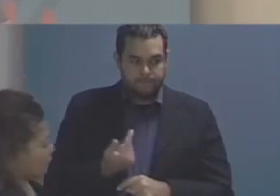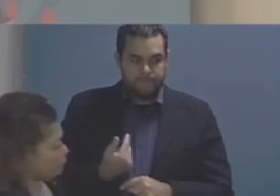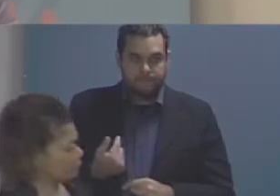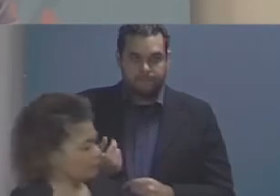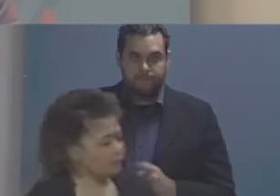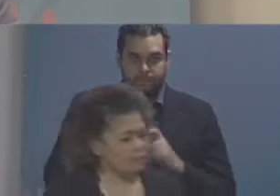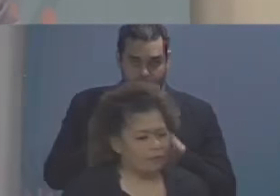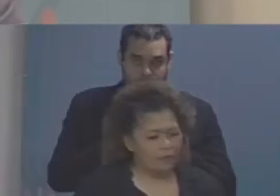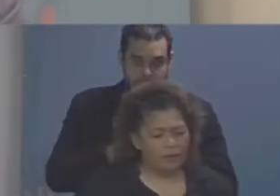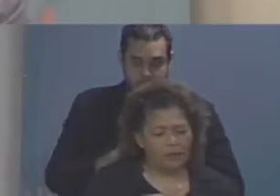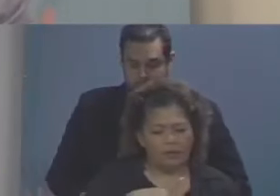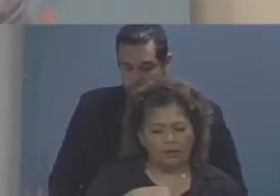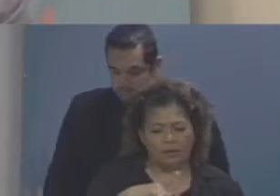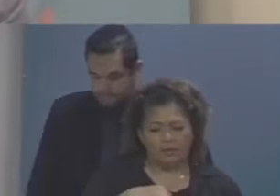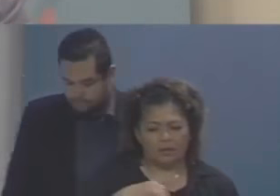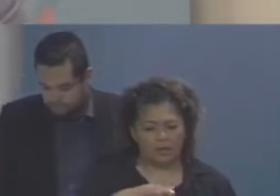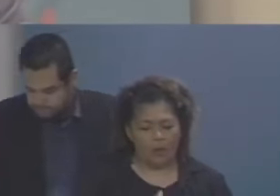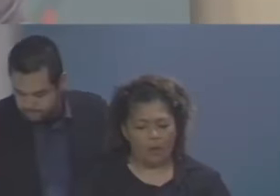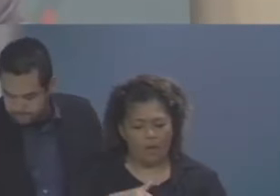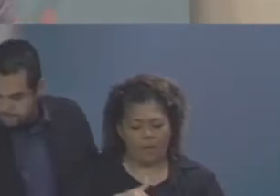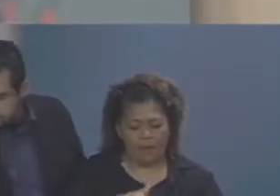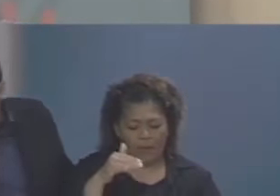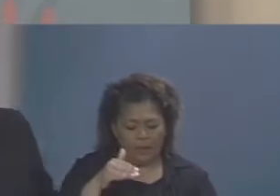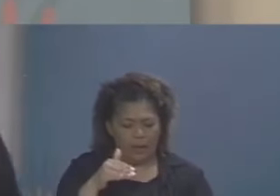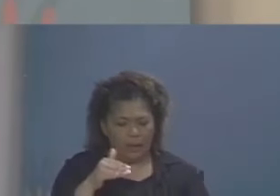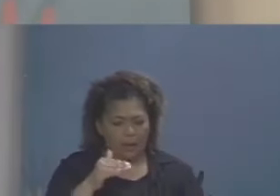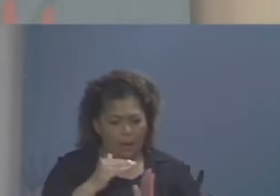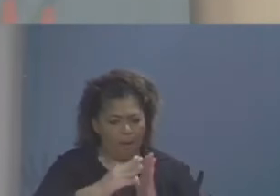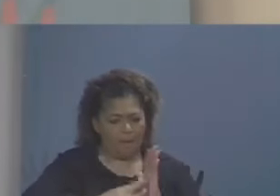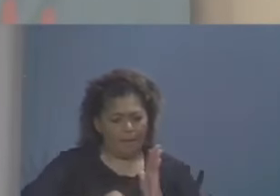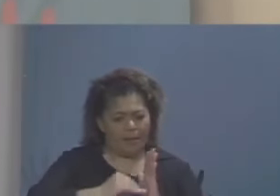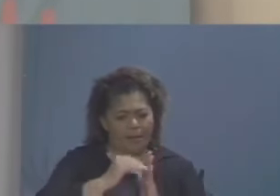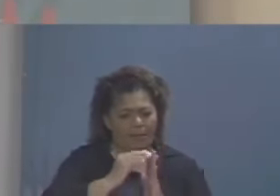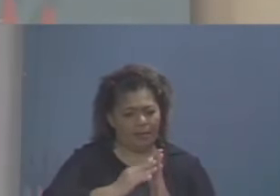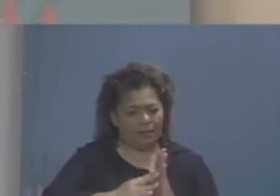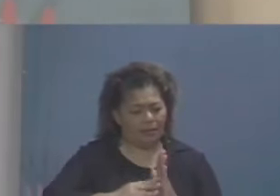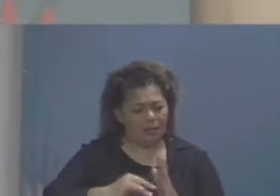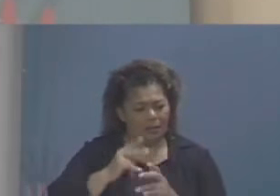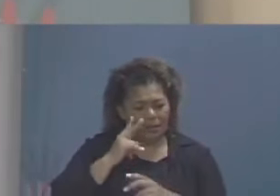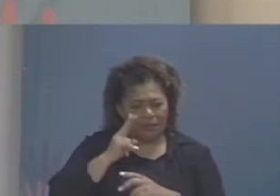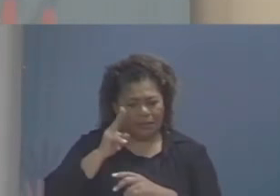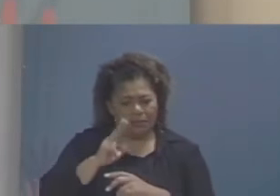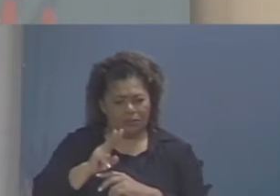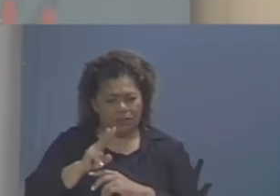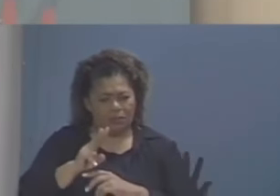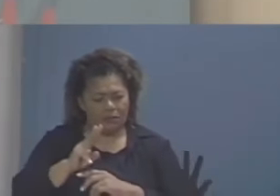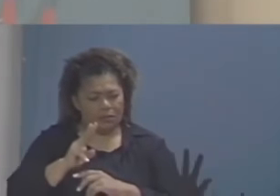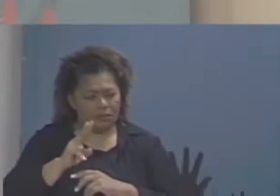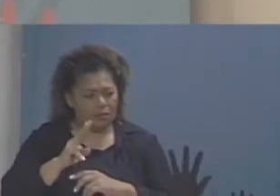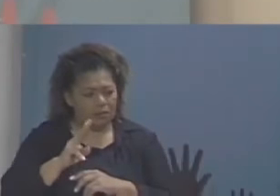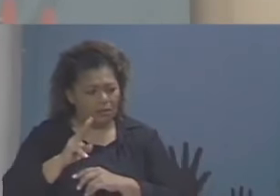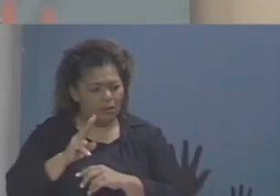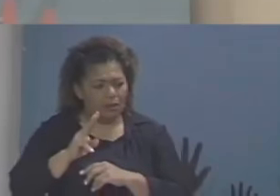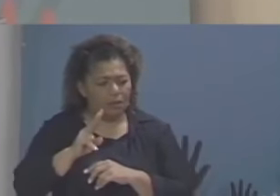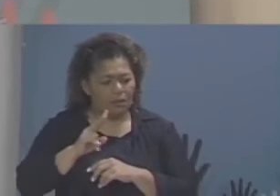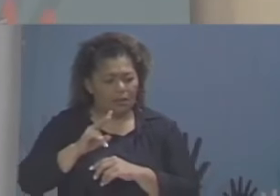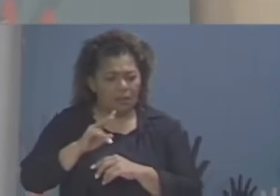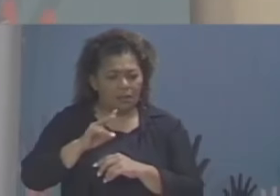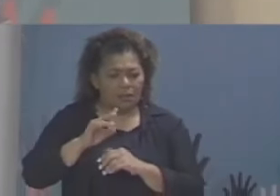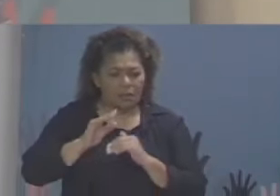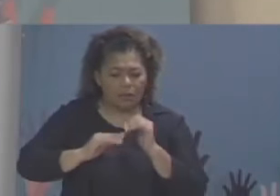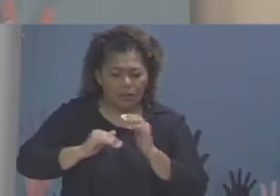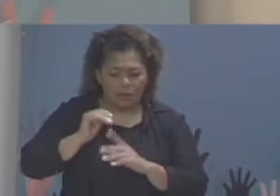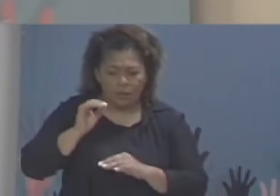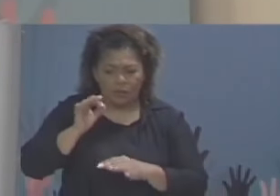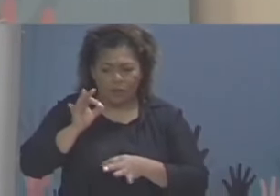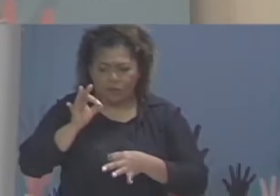nós queremos que o médico tenha o melhor remédio possível. Se nós pegarmos um avião, nós queremos que esse avião não tenha chance de ter um acidente. Um juiz, ele tem